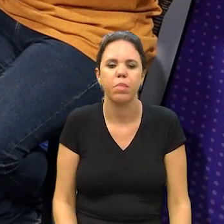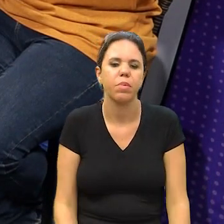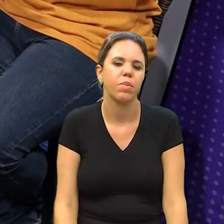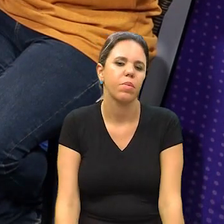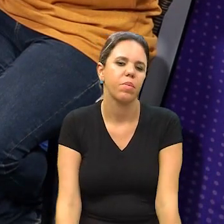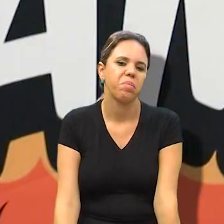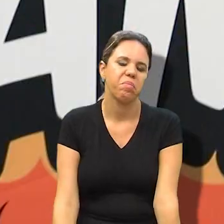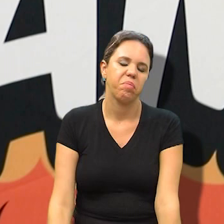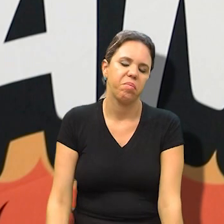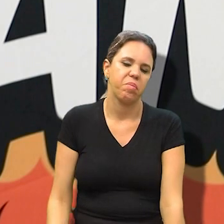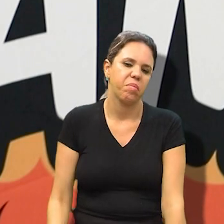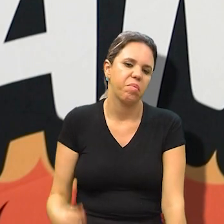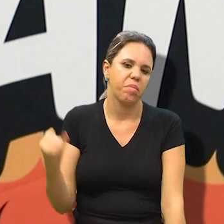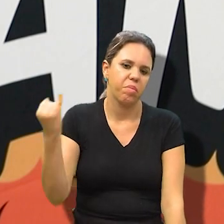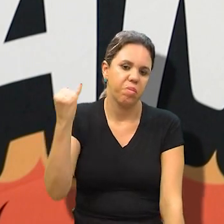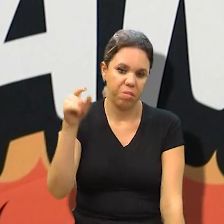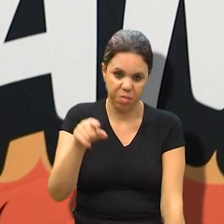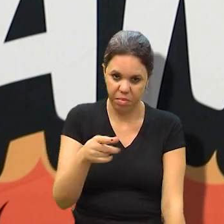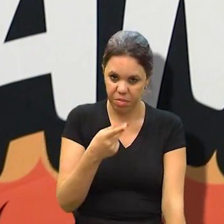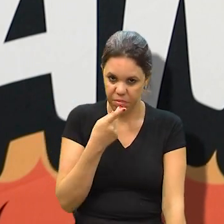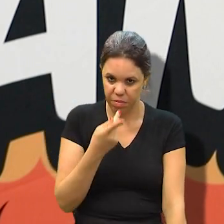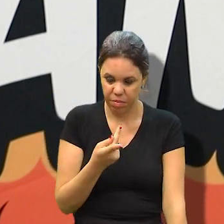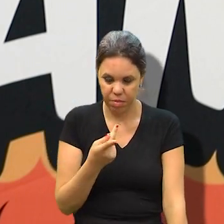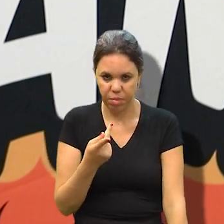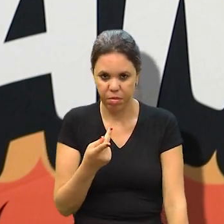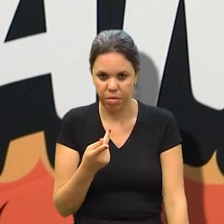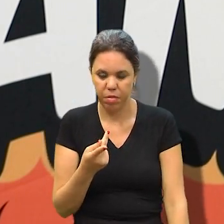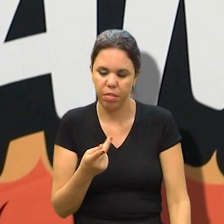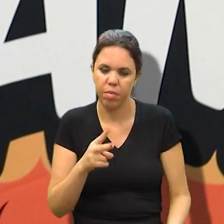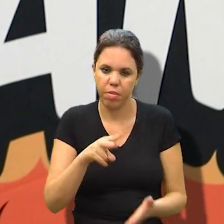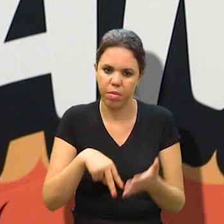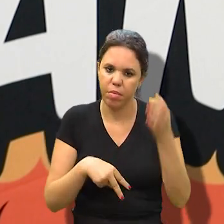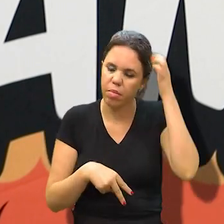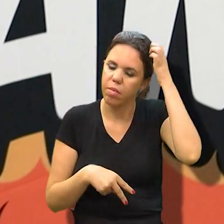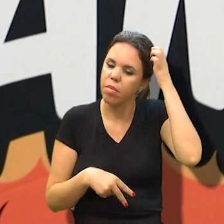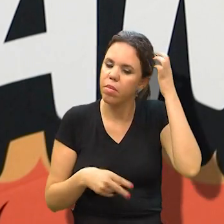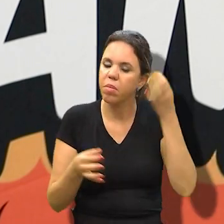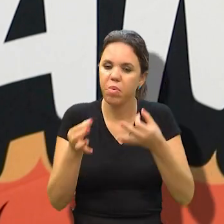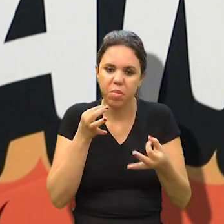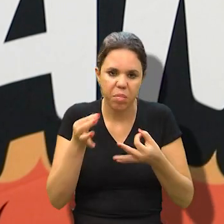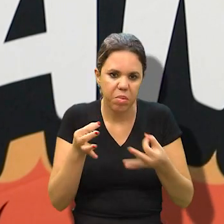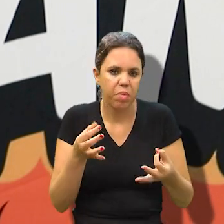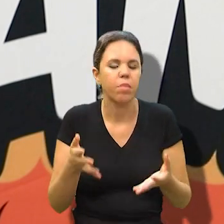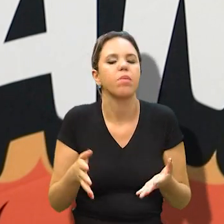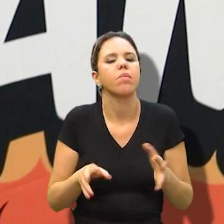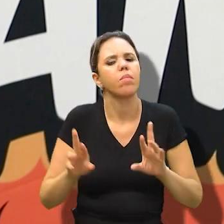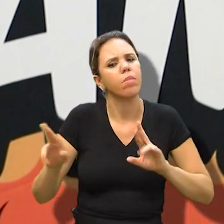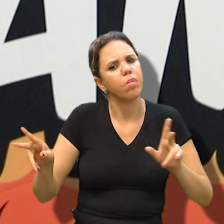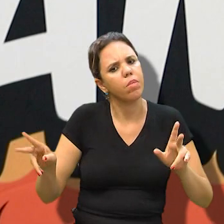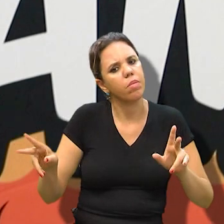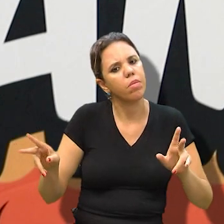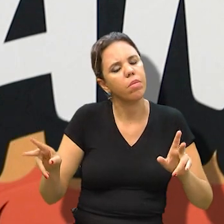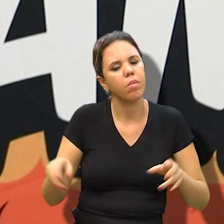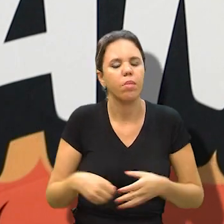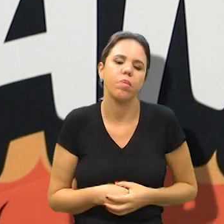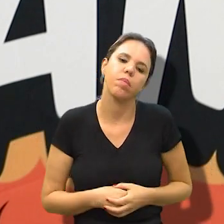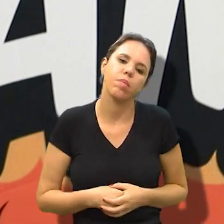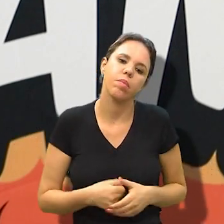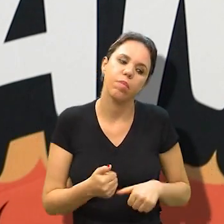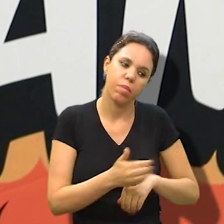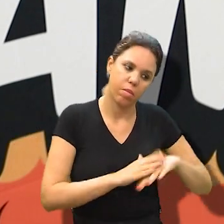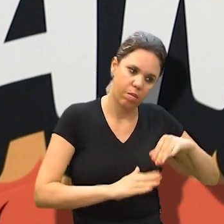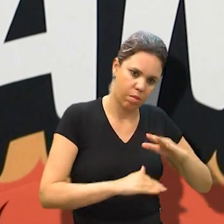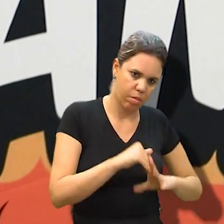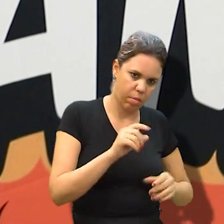obras. Muito importante esse ponto que você tocou a respeito da leitura crítica, porque tem diferença entre